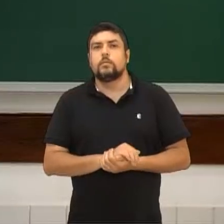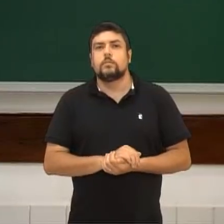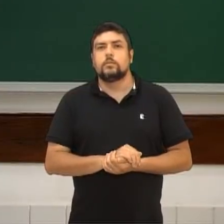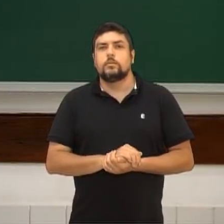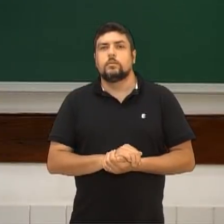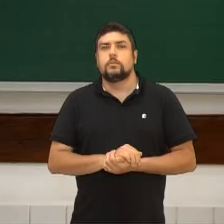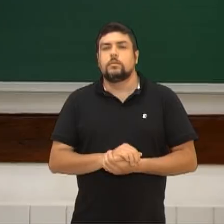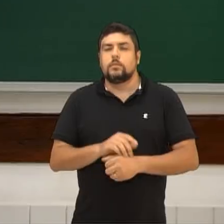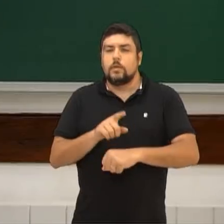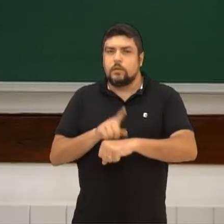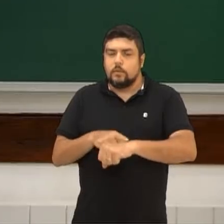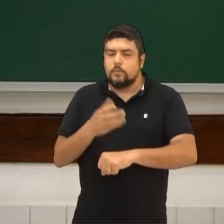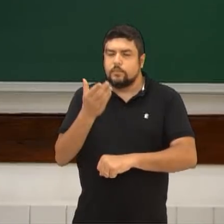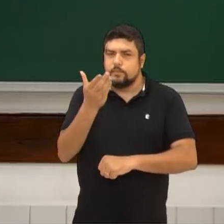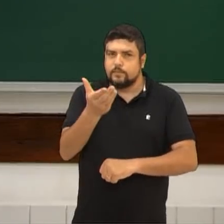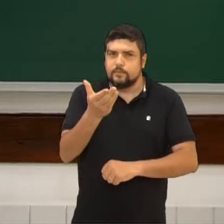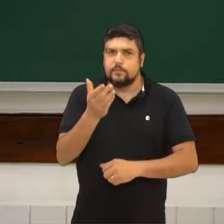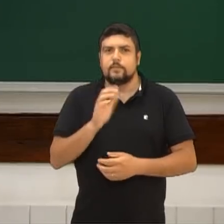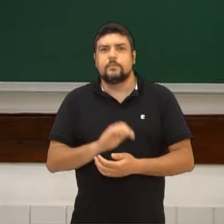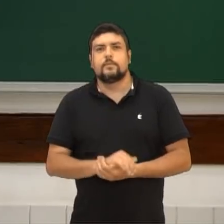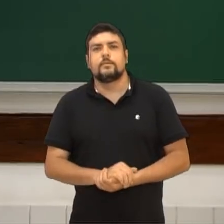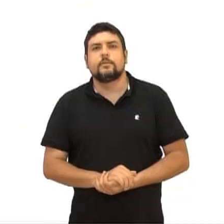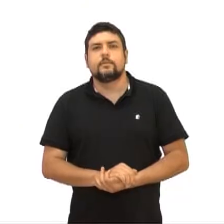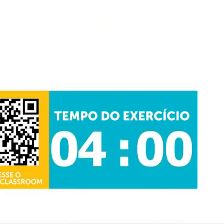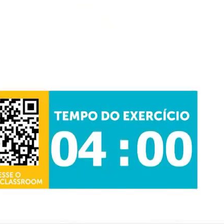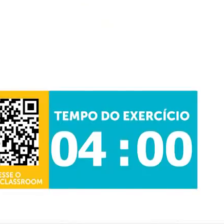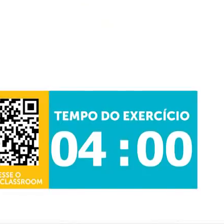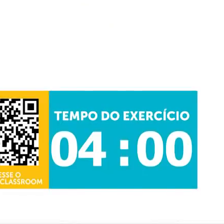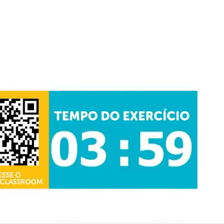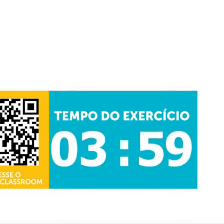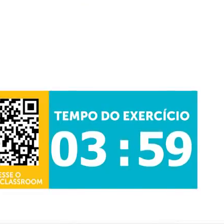horas. Tempo para vocês identificarem o resultado.